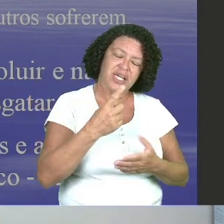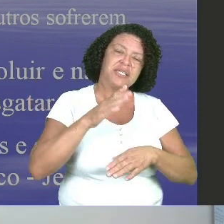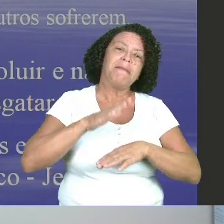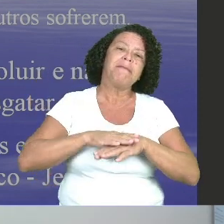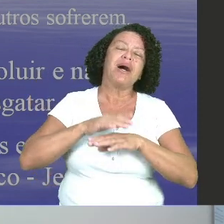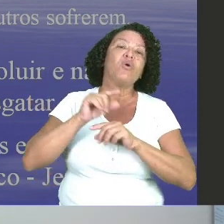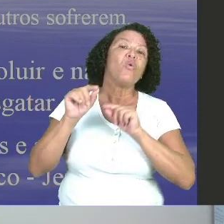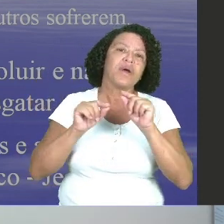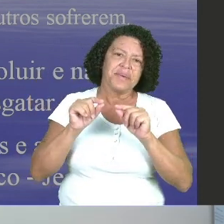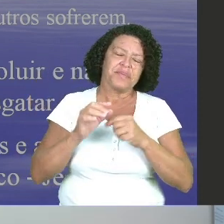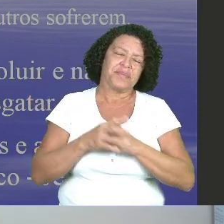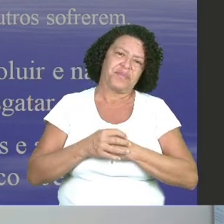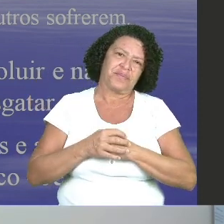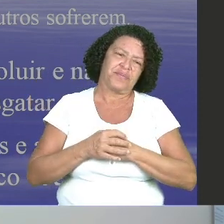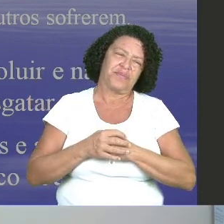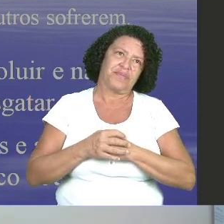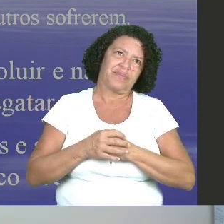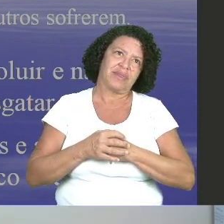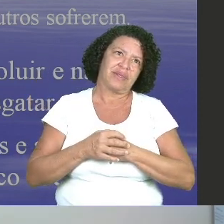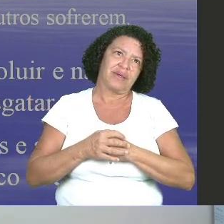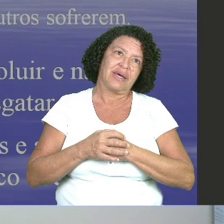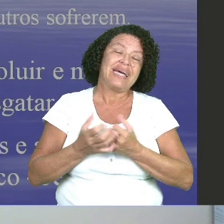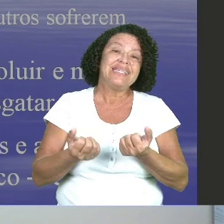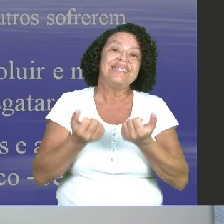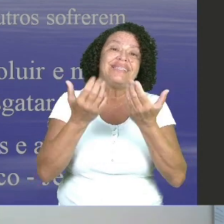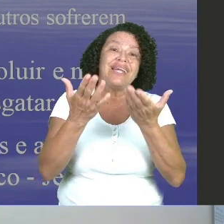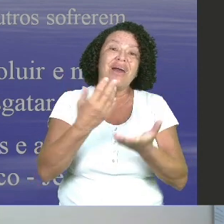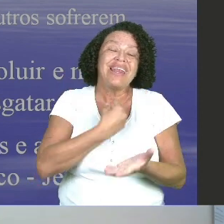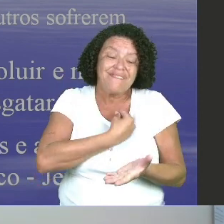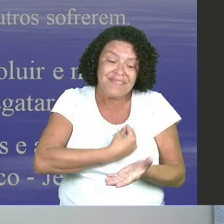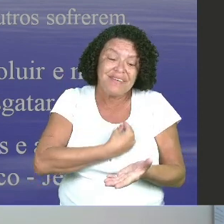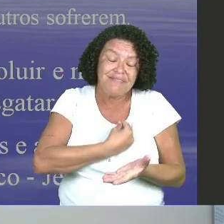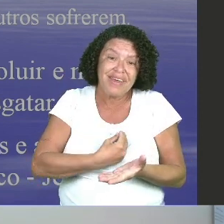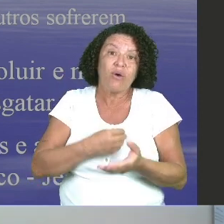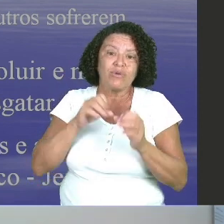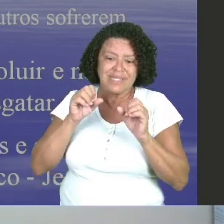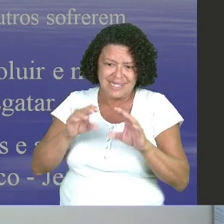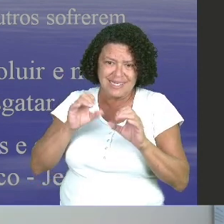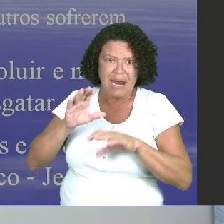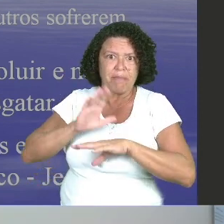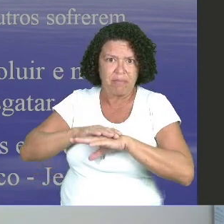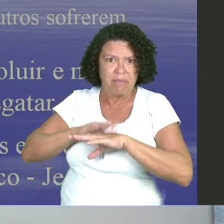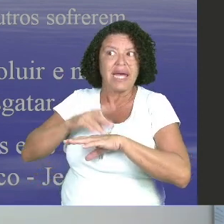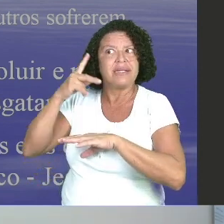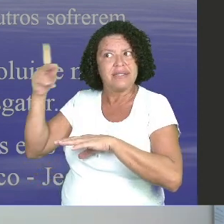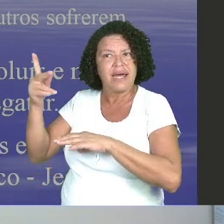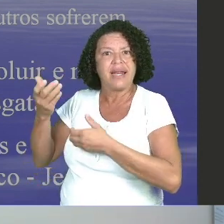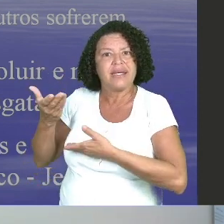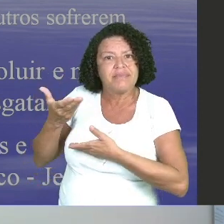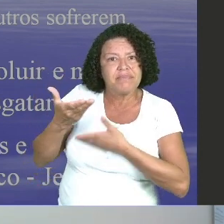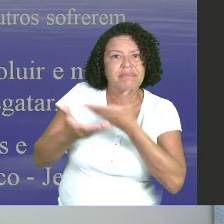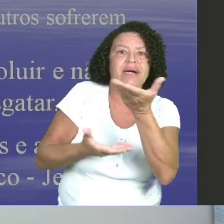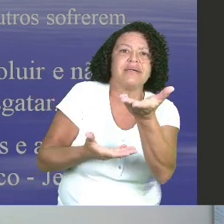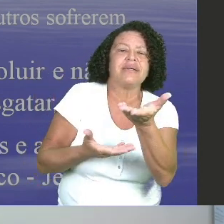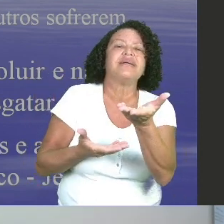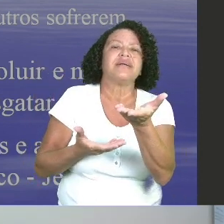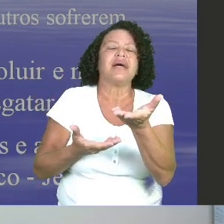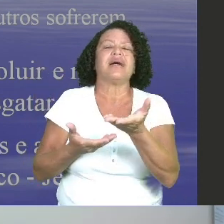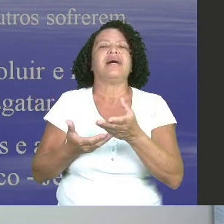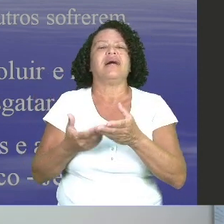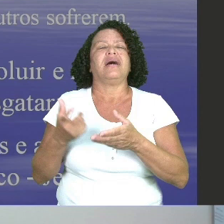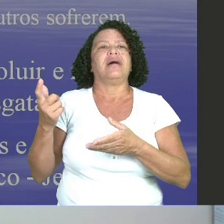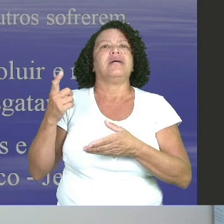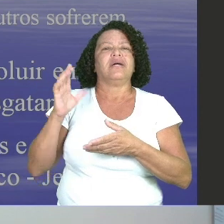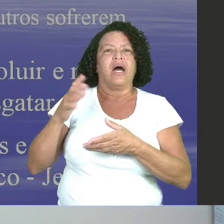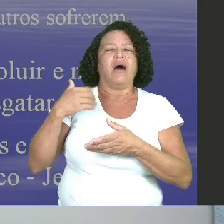que deixou os ensinamentos, ele vivenciou os ensinamentos de Jesus. Eu dei